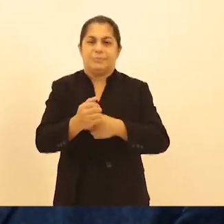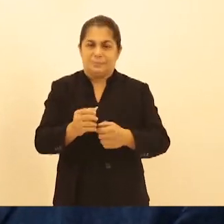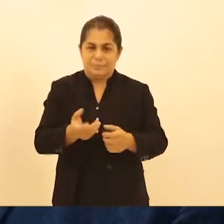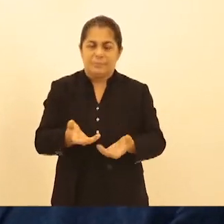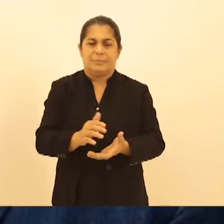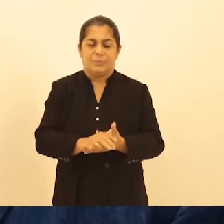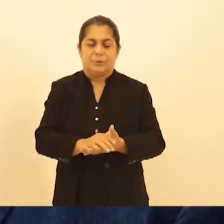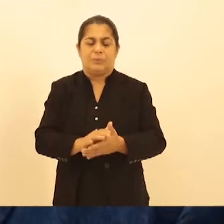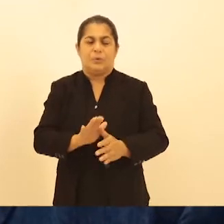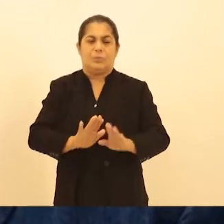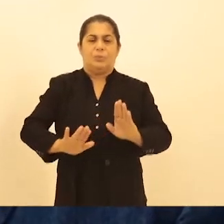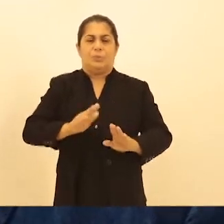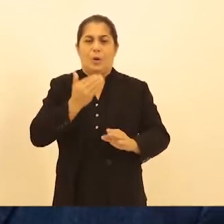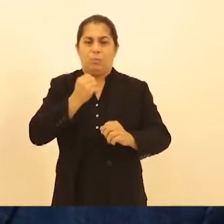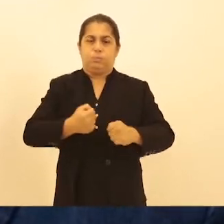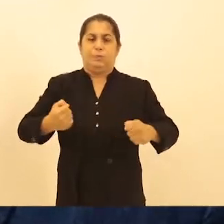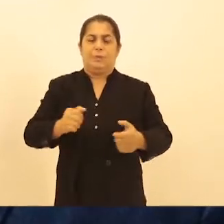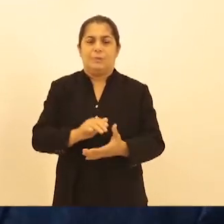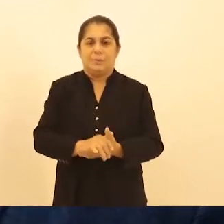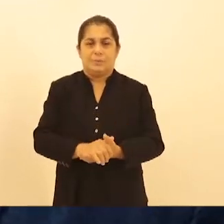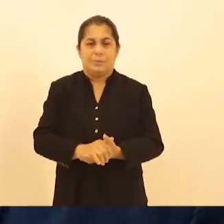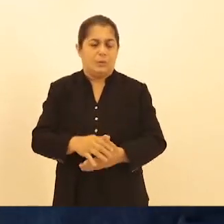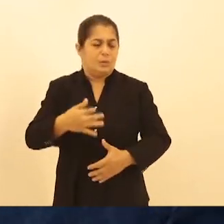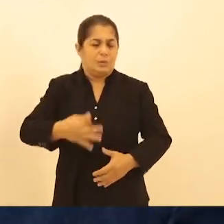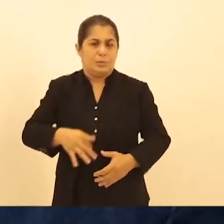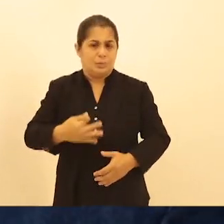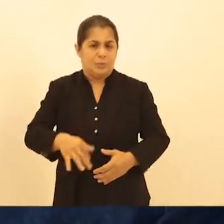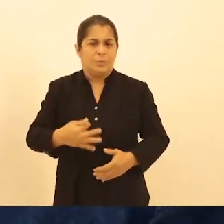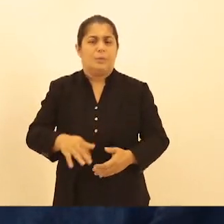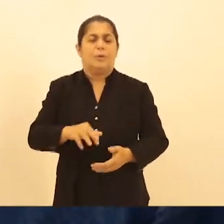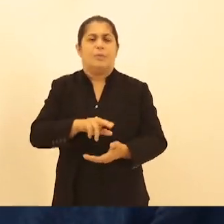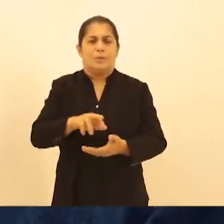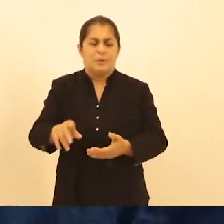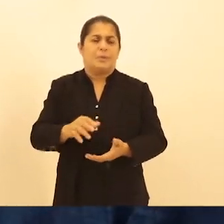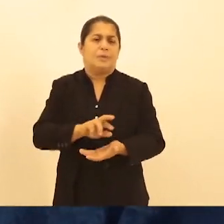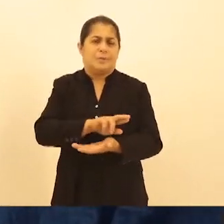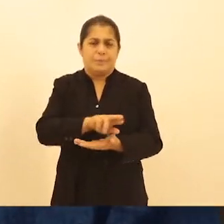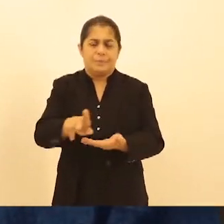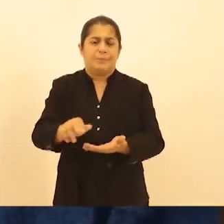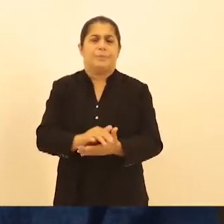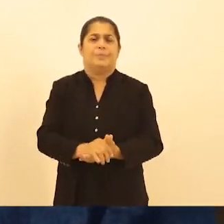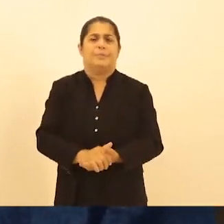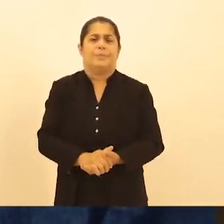para dor inflamatória como